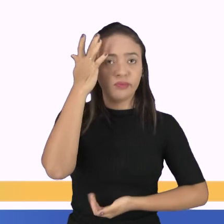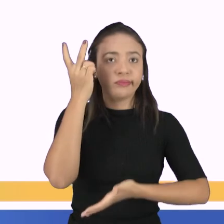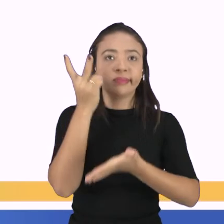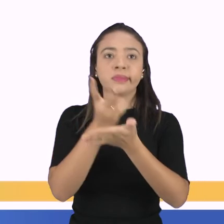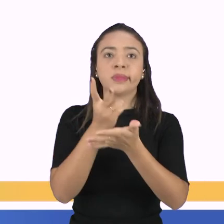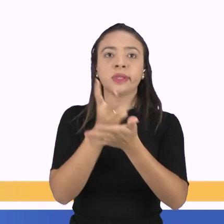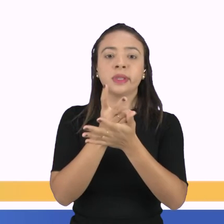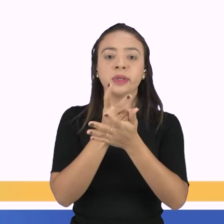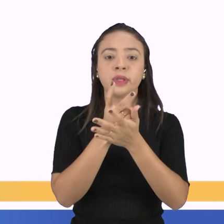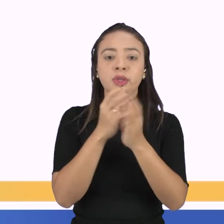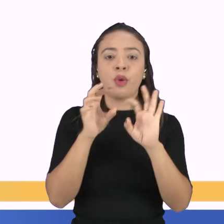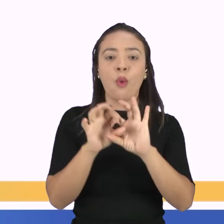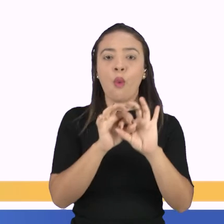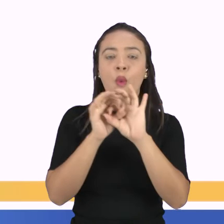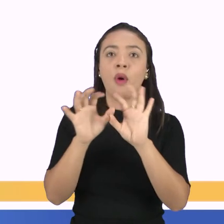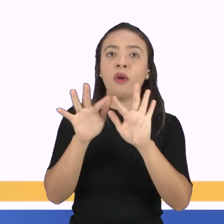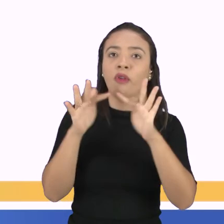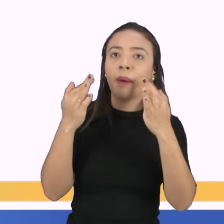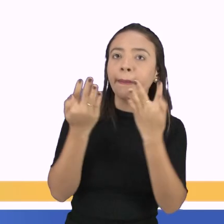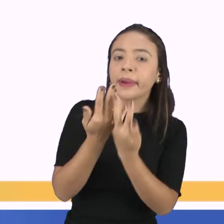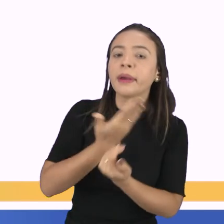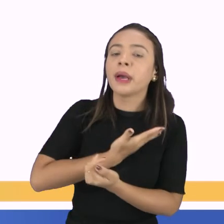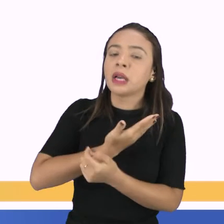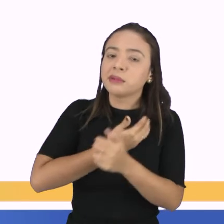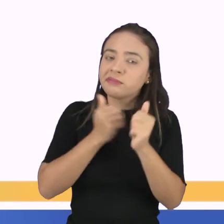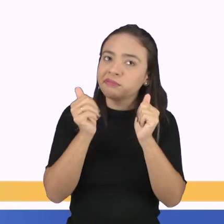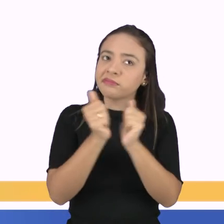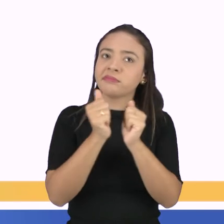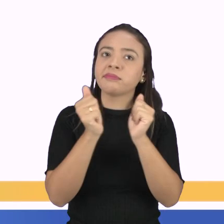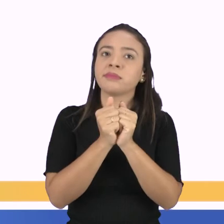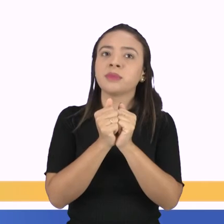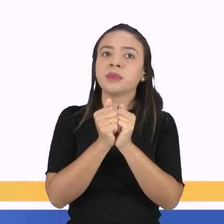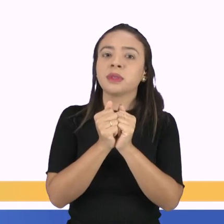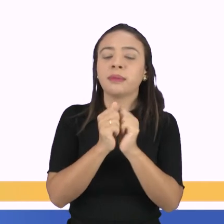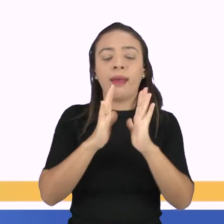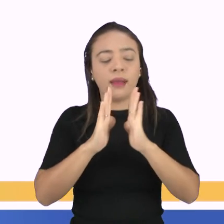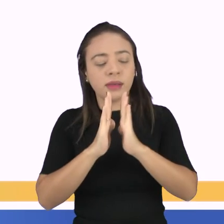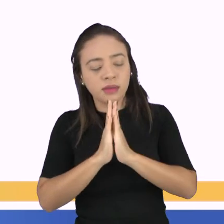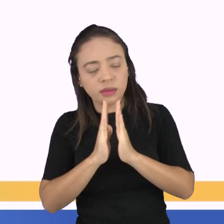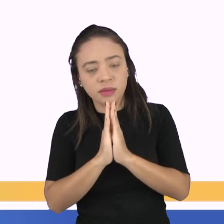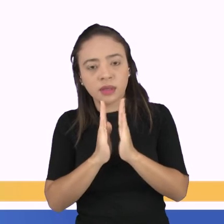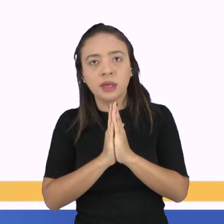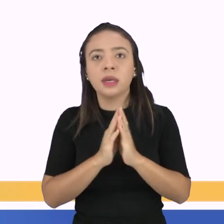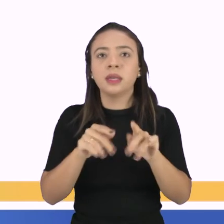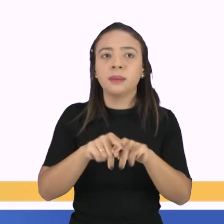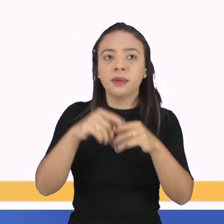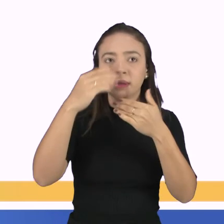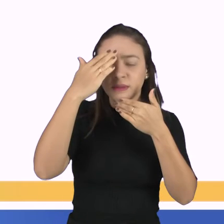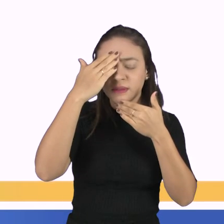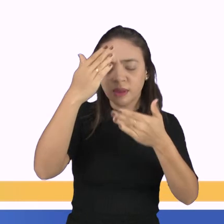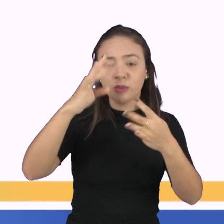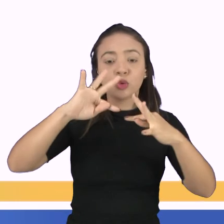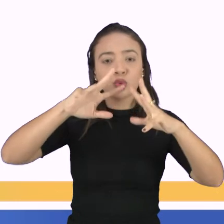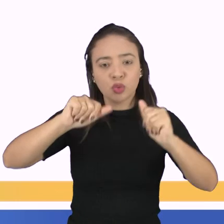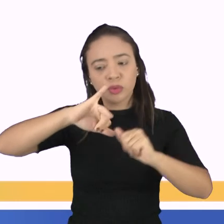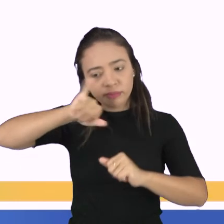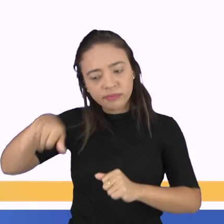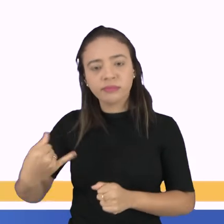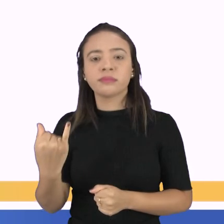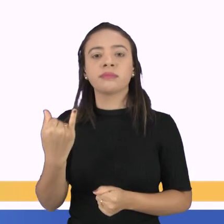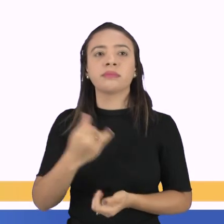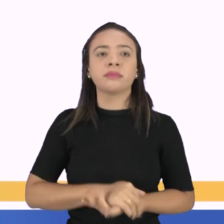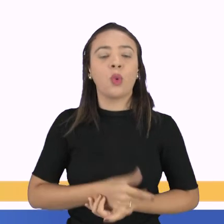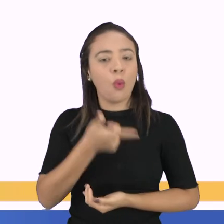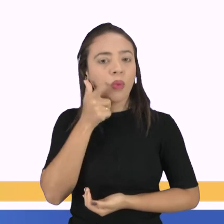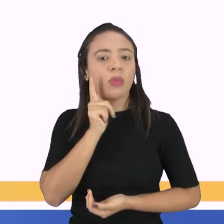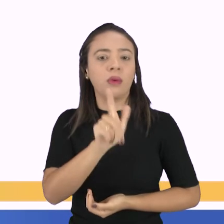se reunir com a família e amigos mais próximos para fazer orações e agradecer por todas as conquistas.